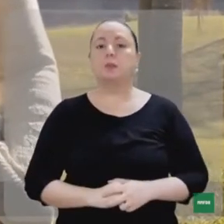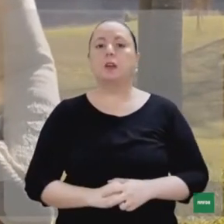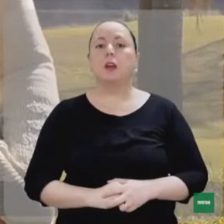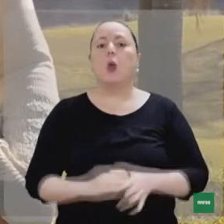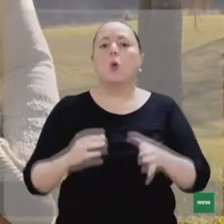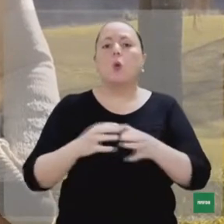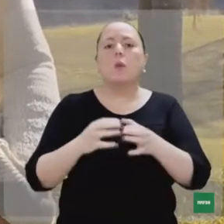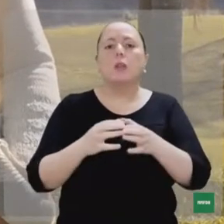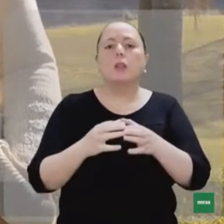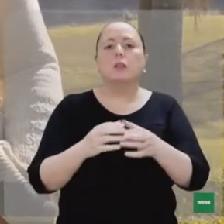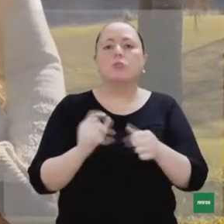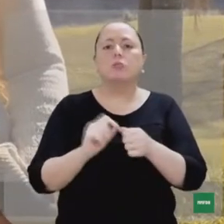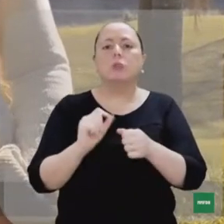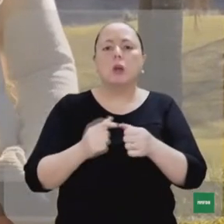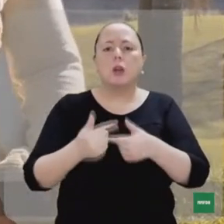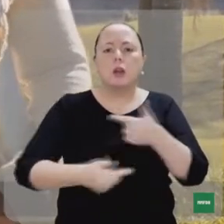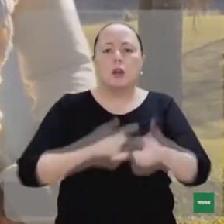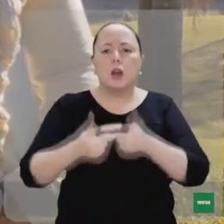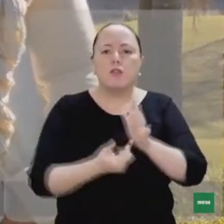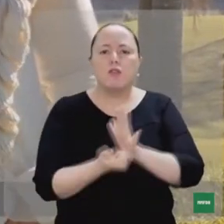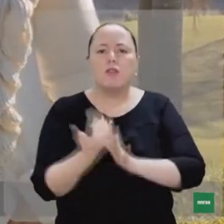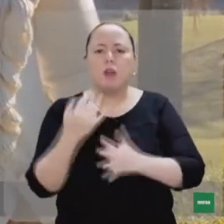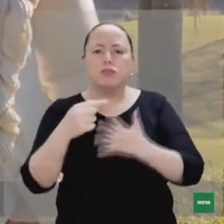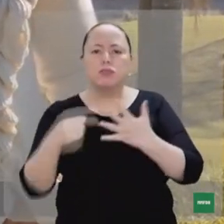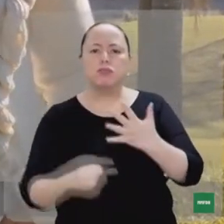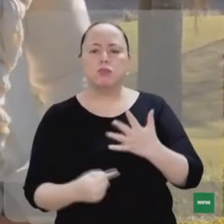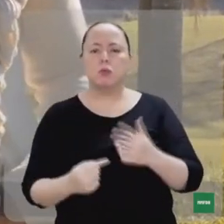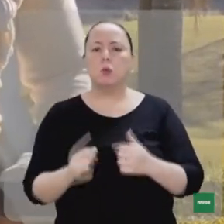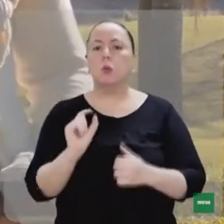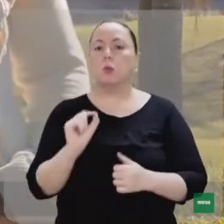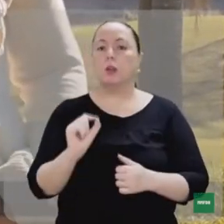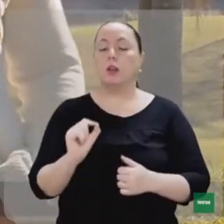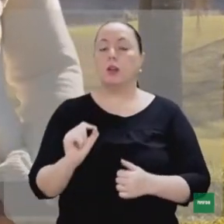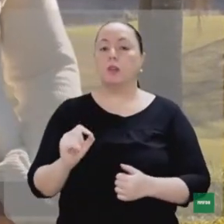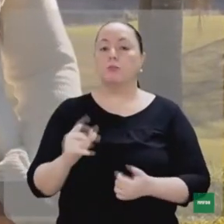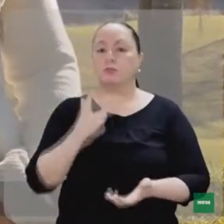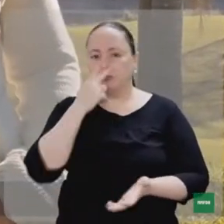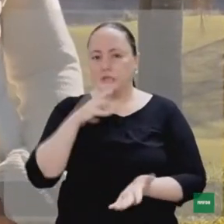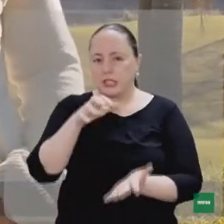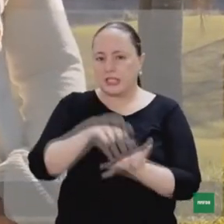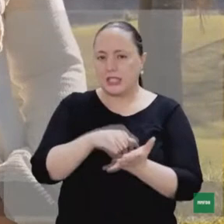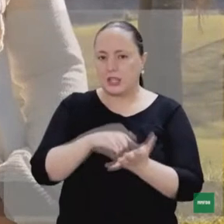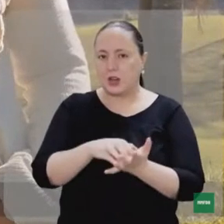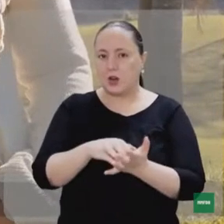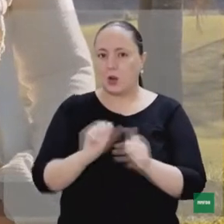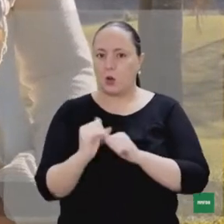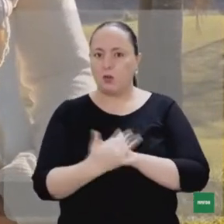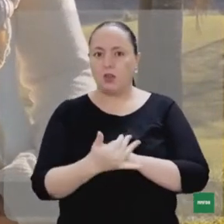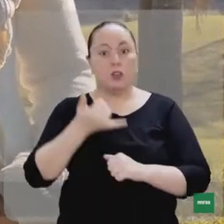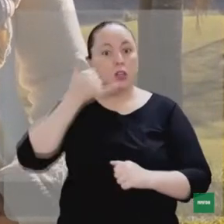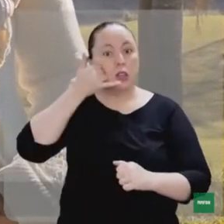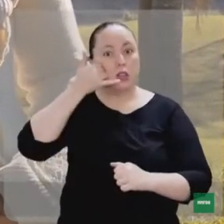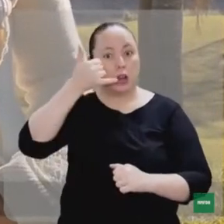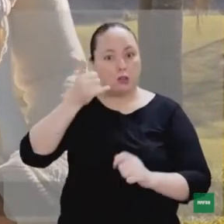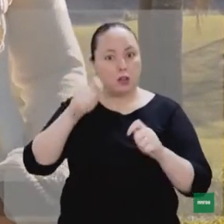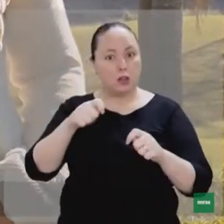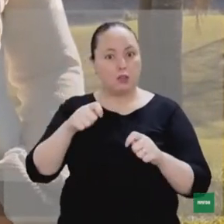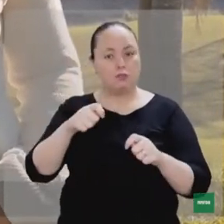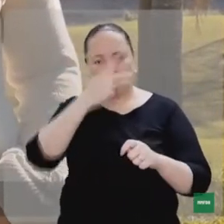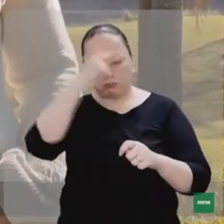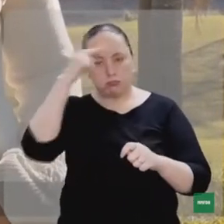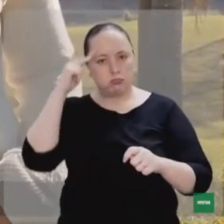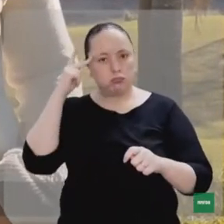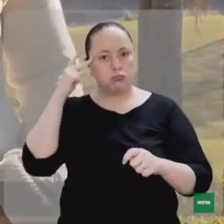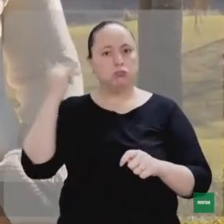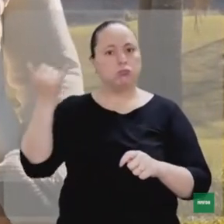partir deste comitê, várias ações foram criadas, uma delas a Central Covid, um atendimento por telefone,